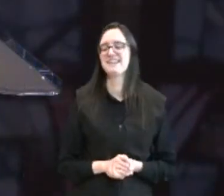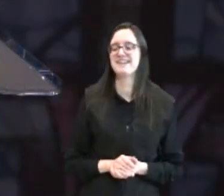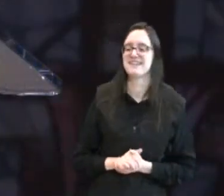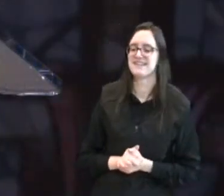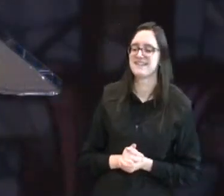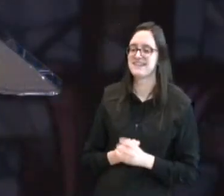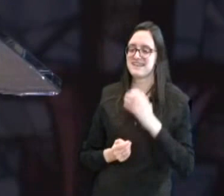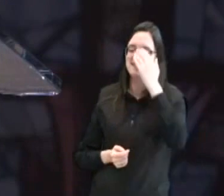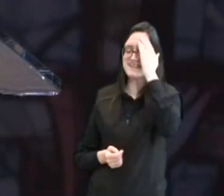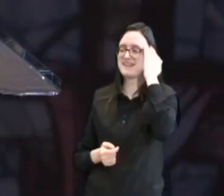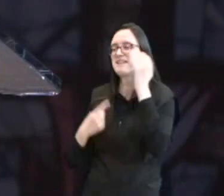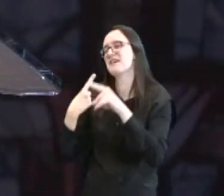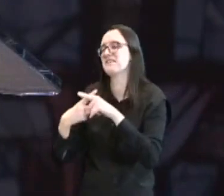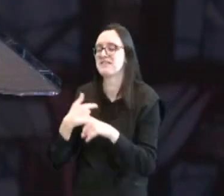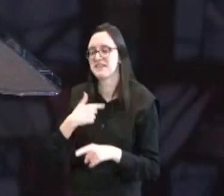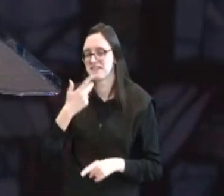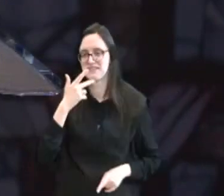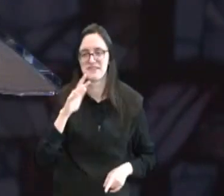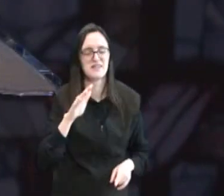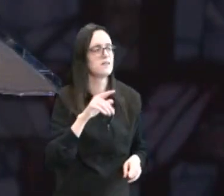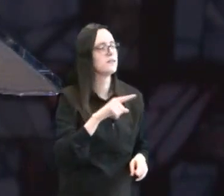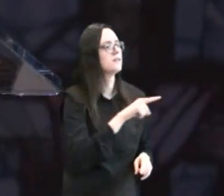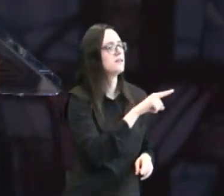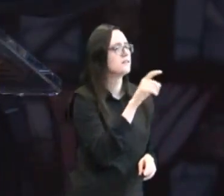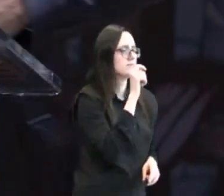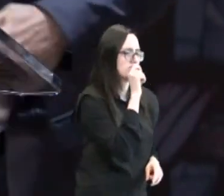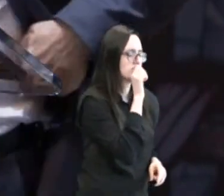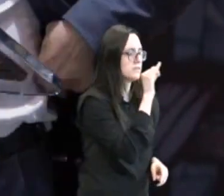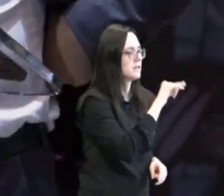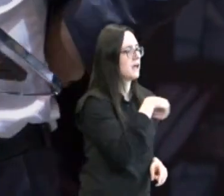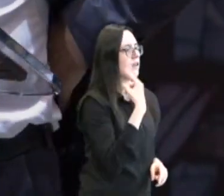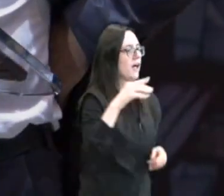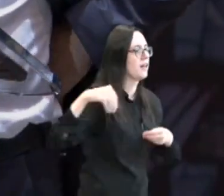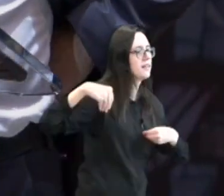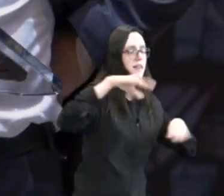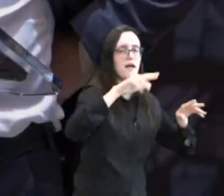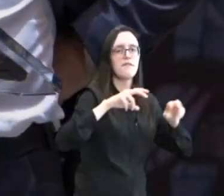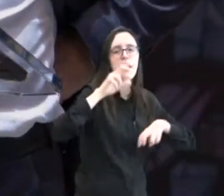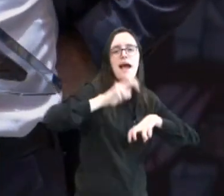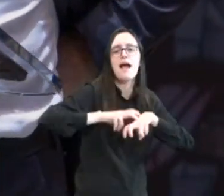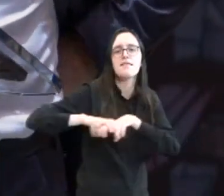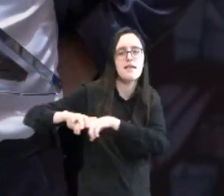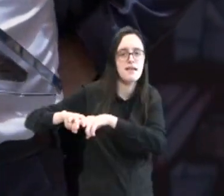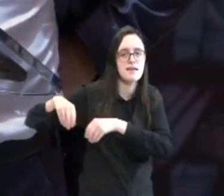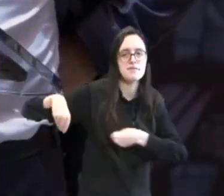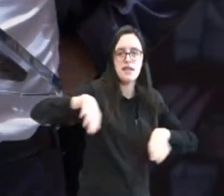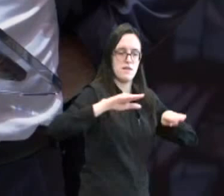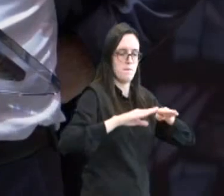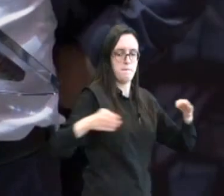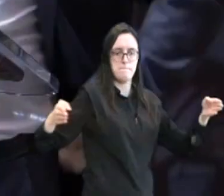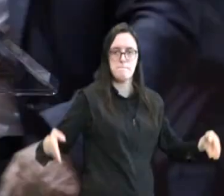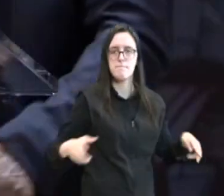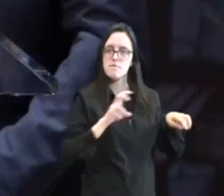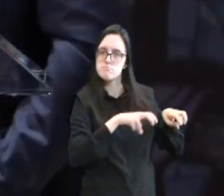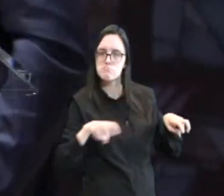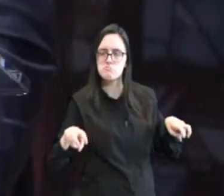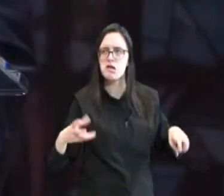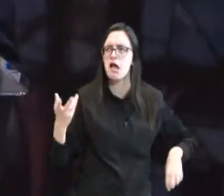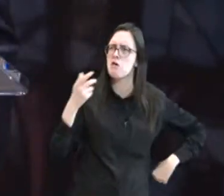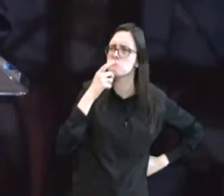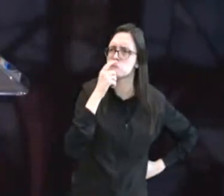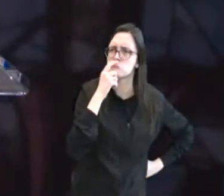Aí, eu não sei por que eu falei, irmãos, e se a gente levar os bancos da igreja para lá? Para trazer um conforto?